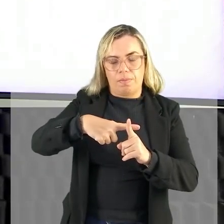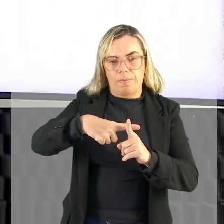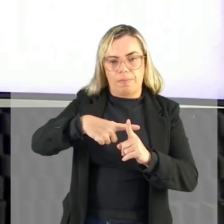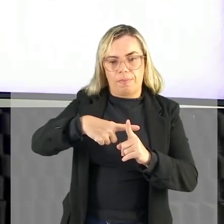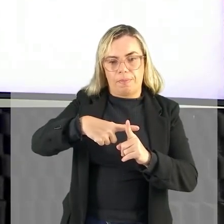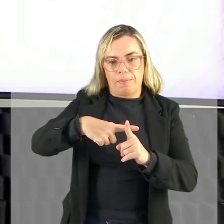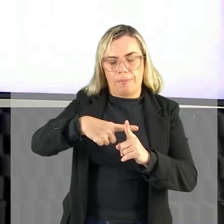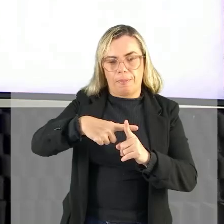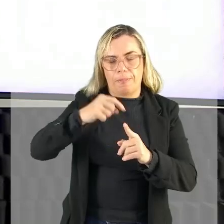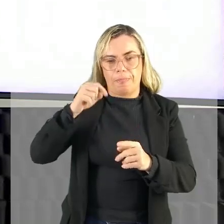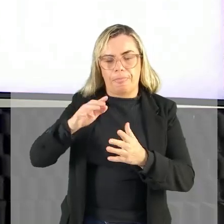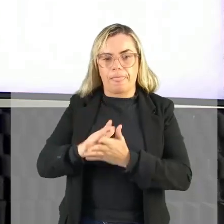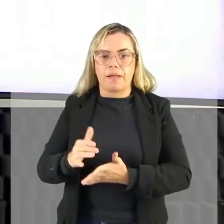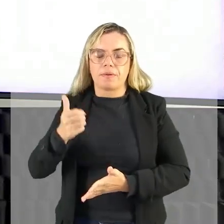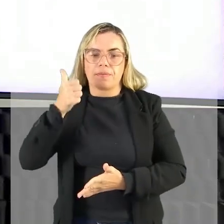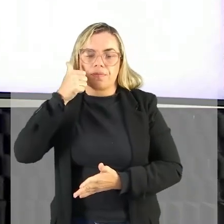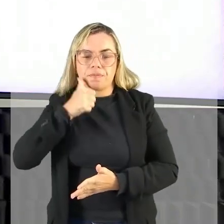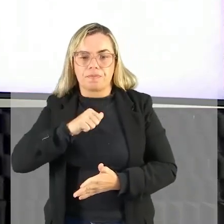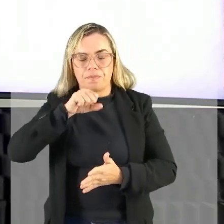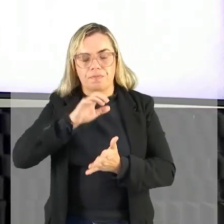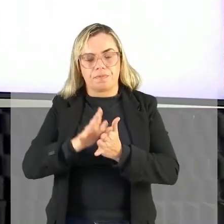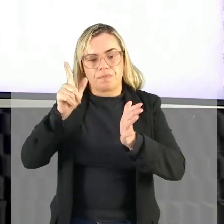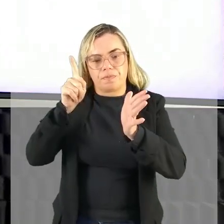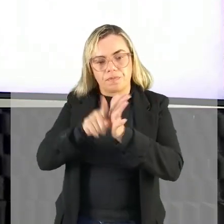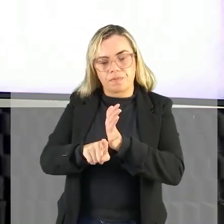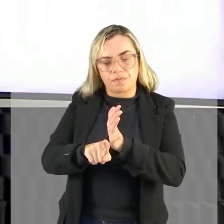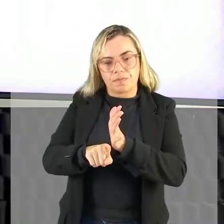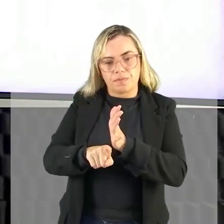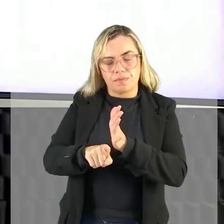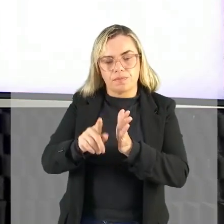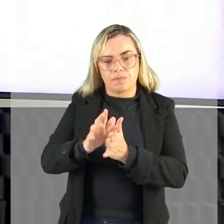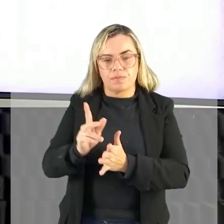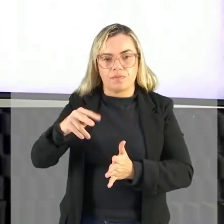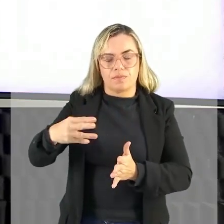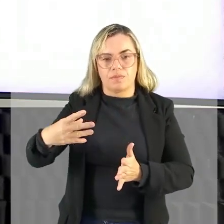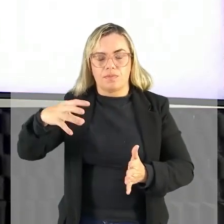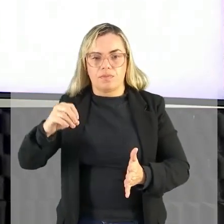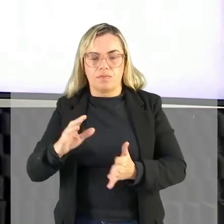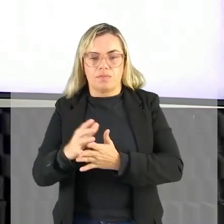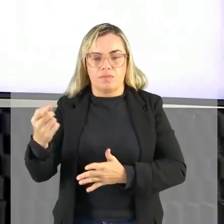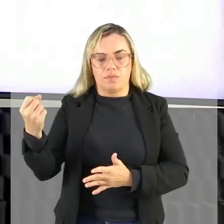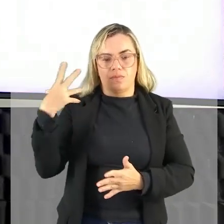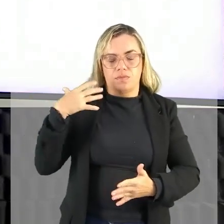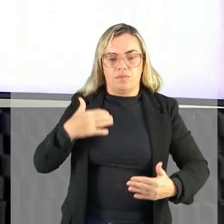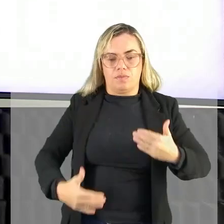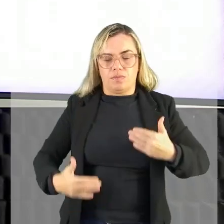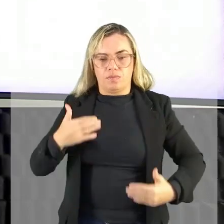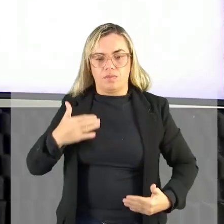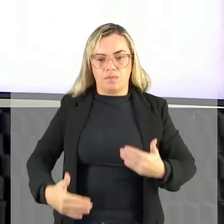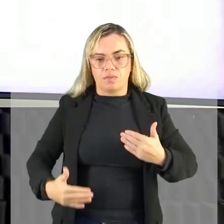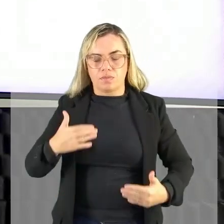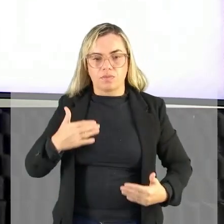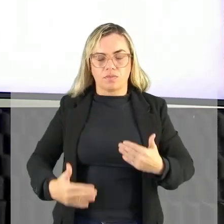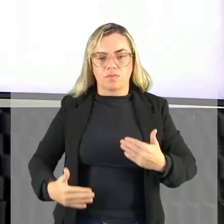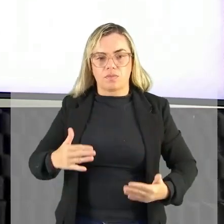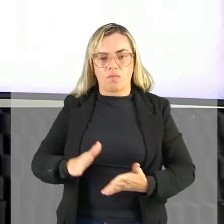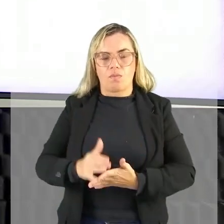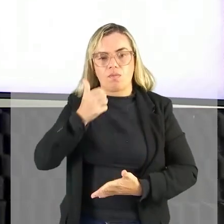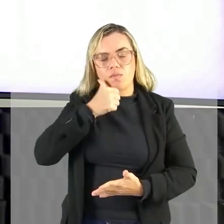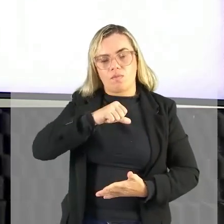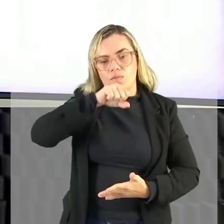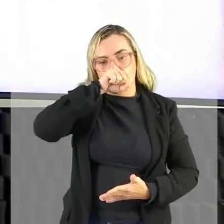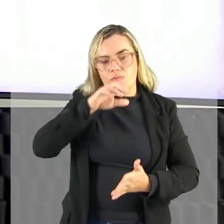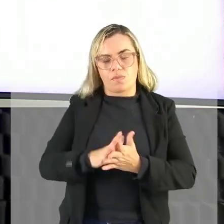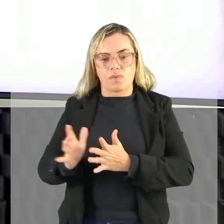ele e a mãe negativa, ele tem um antígeno estranho ao corpo da mãe. E se esse antígeno